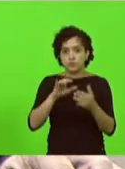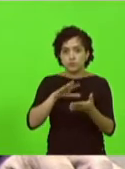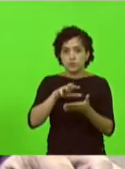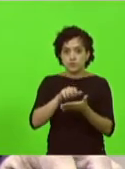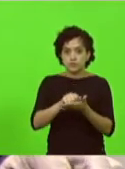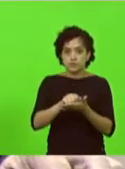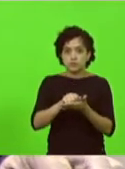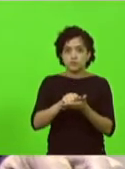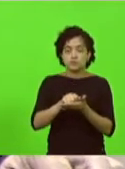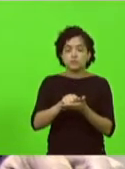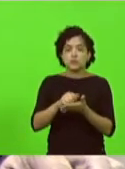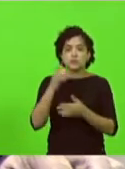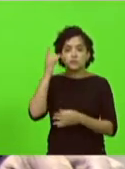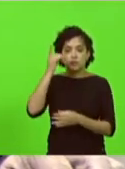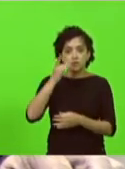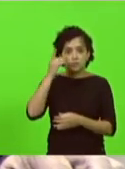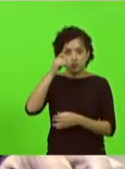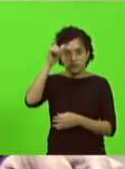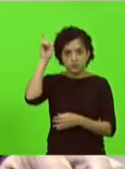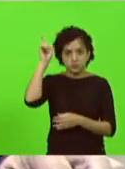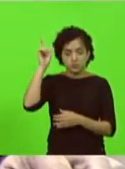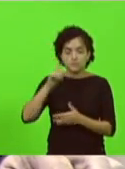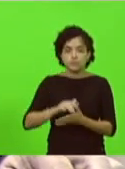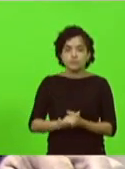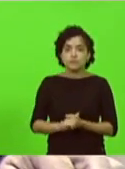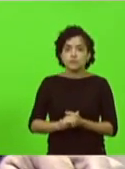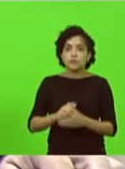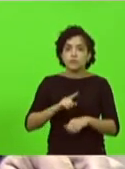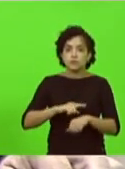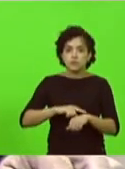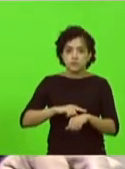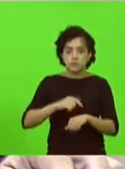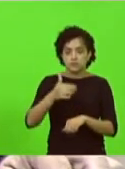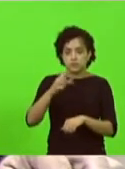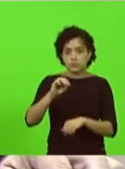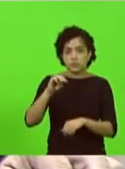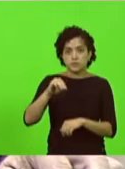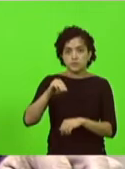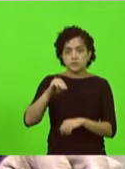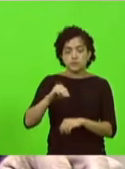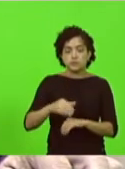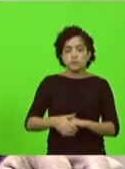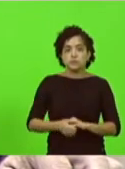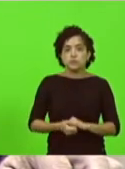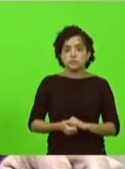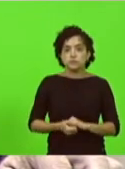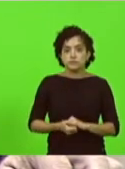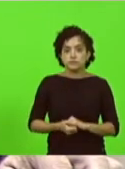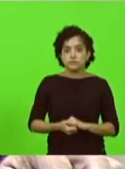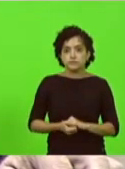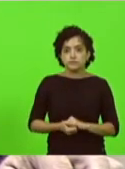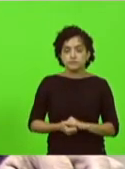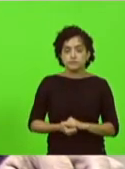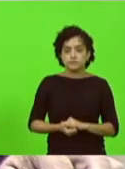deputado Sargento Lima. Vossa Excelência tem 10 minutos.